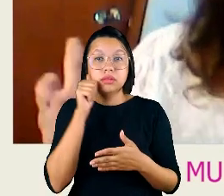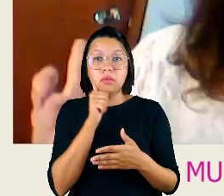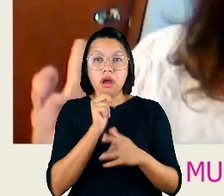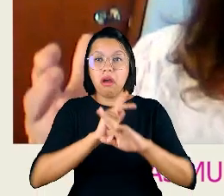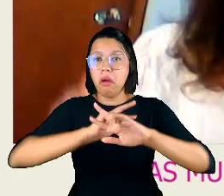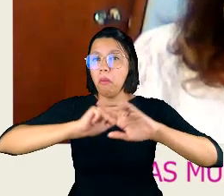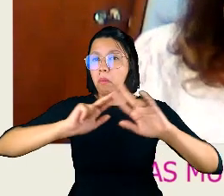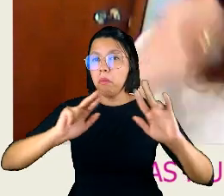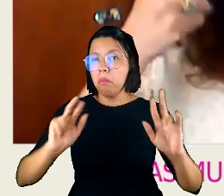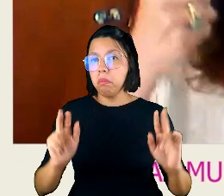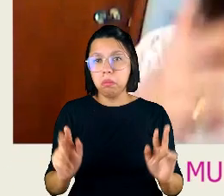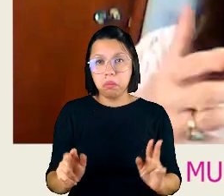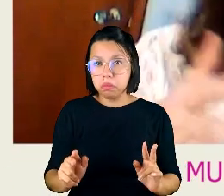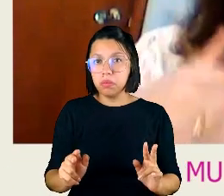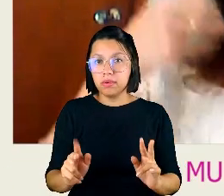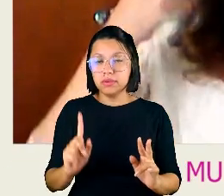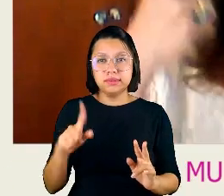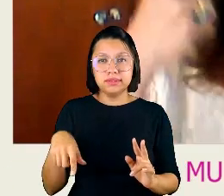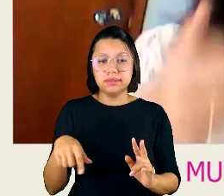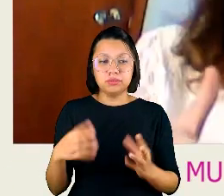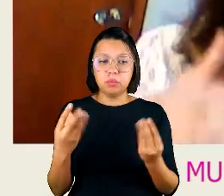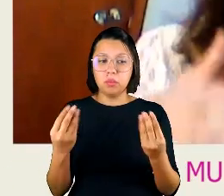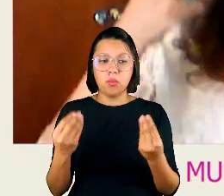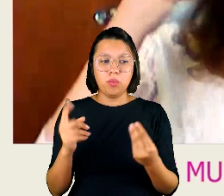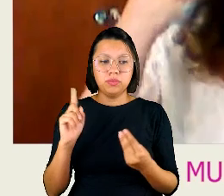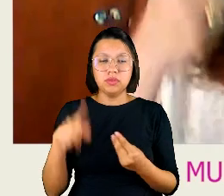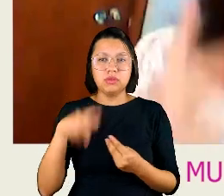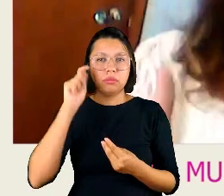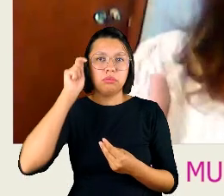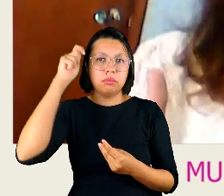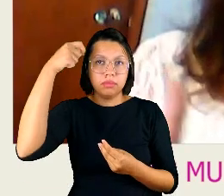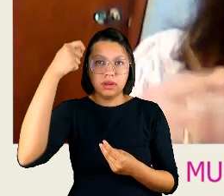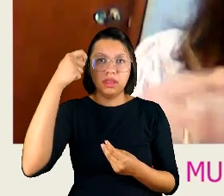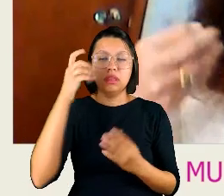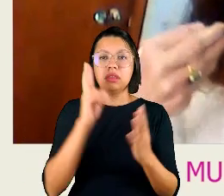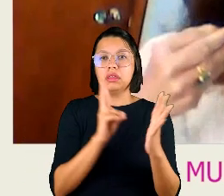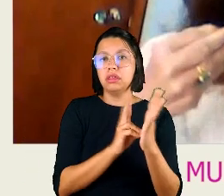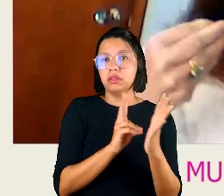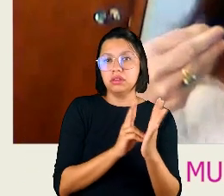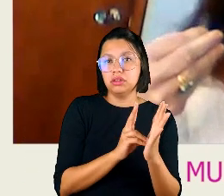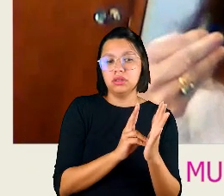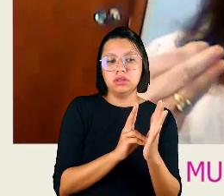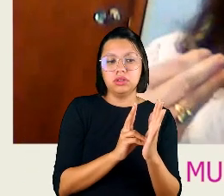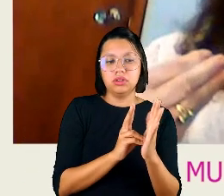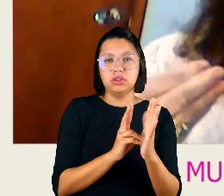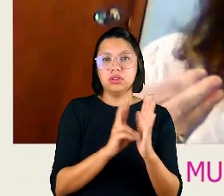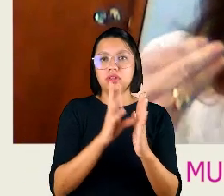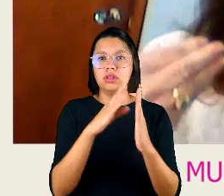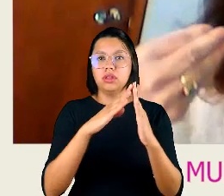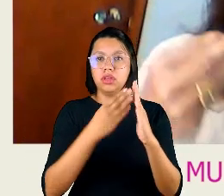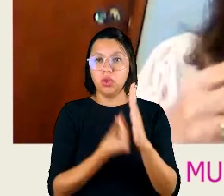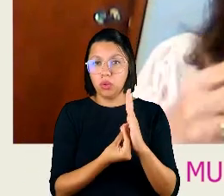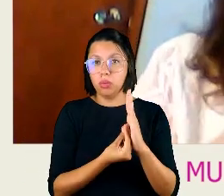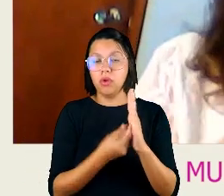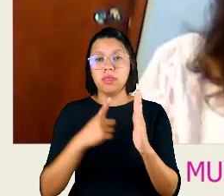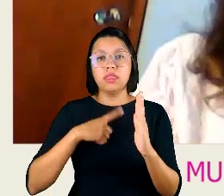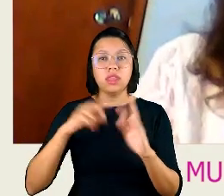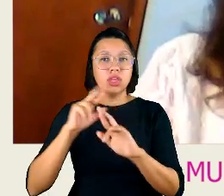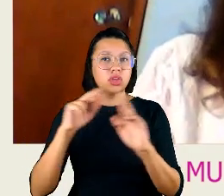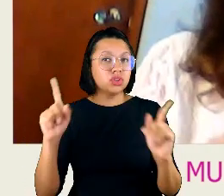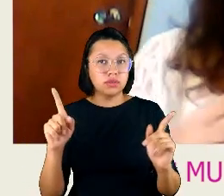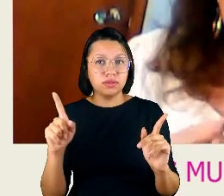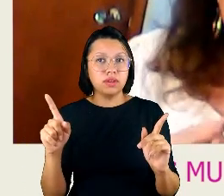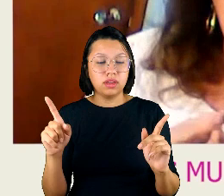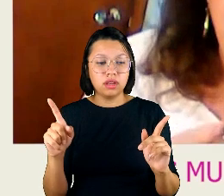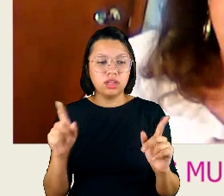mulheres são muitas, elas são mulheres negras, indígenas, quilombolas, elas têm a sua diferença. Como é que eu